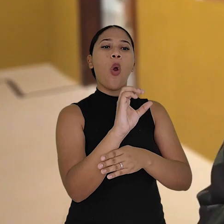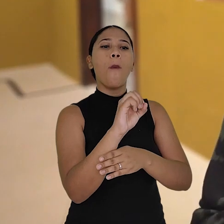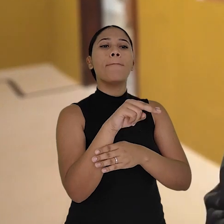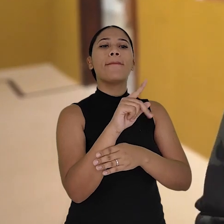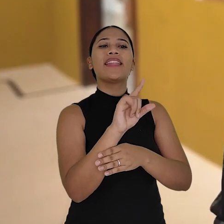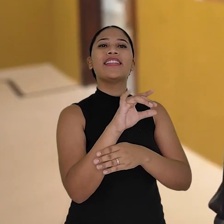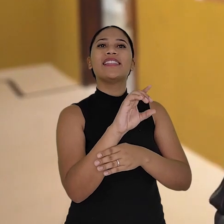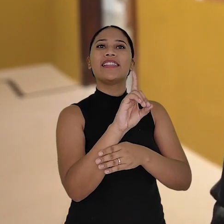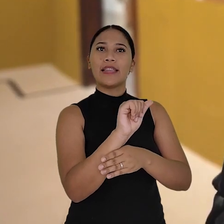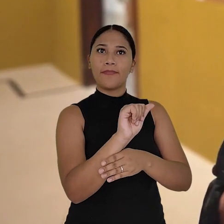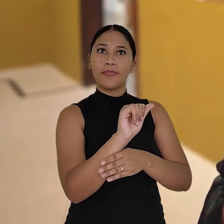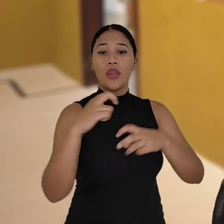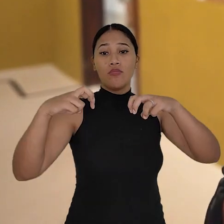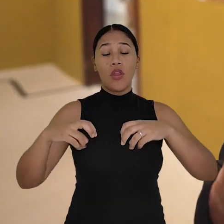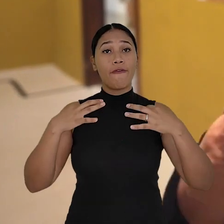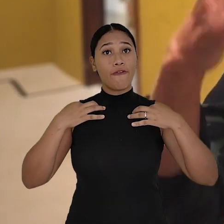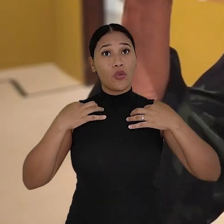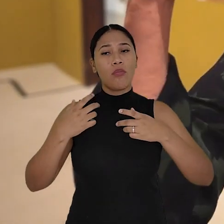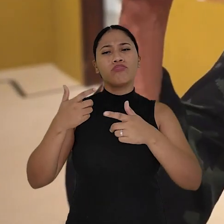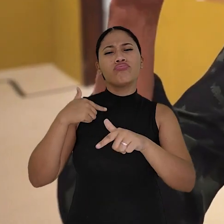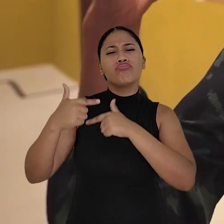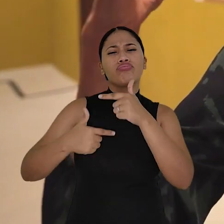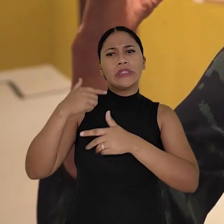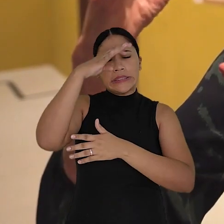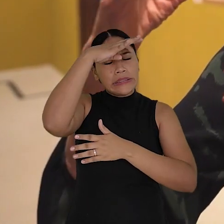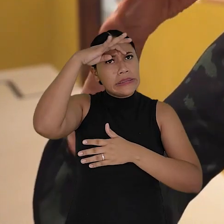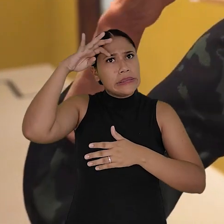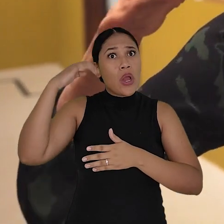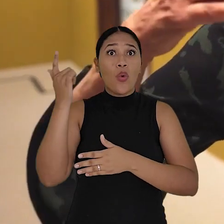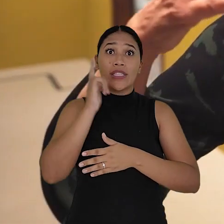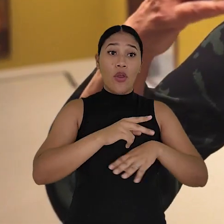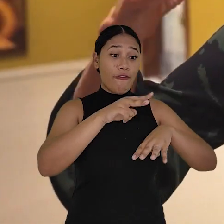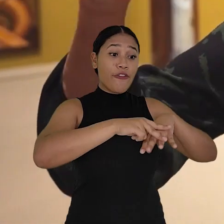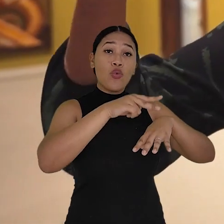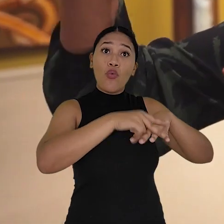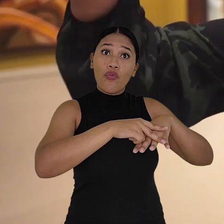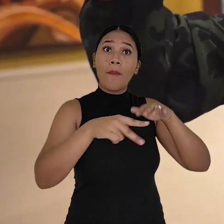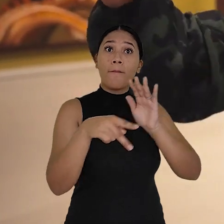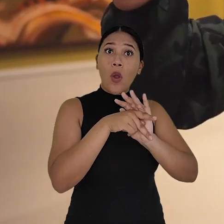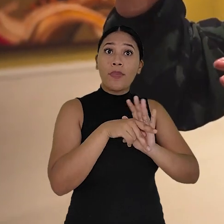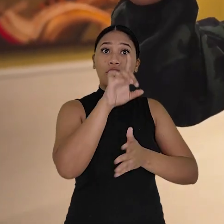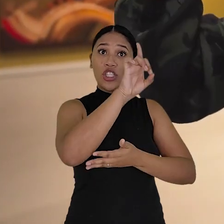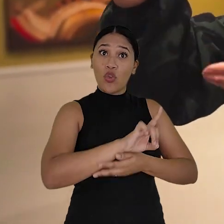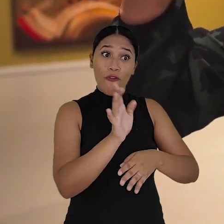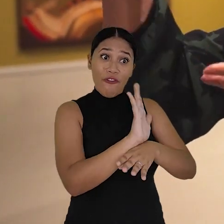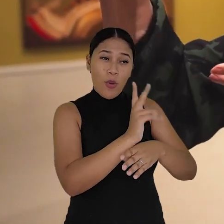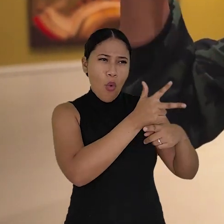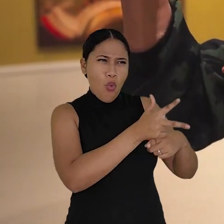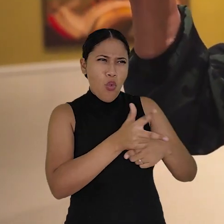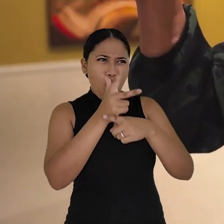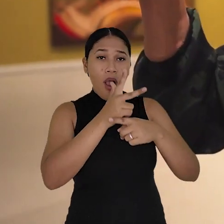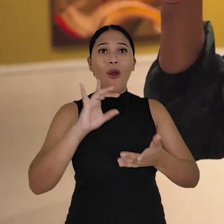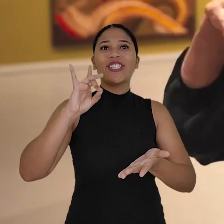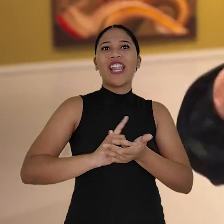ficou lá trabalhando, até que finalmente a gente conseguiu, com a viúva do diretor do filme, o figurino original